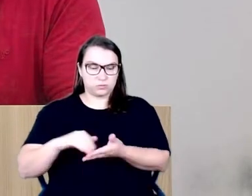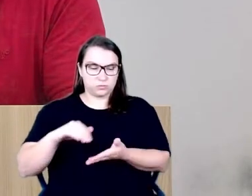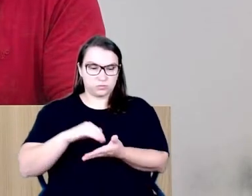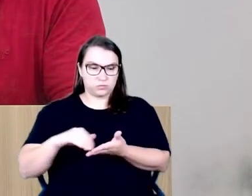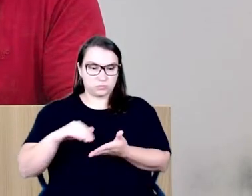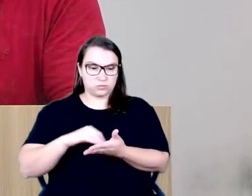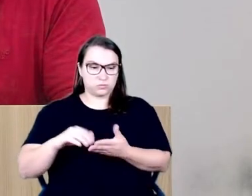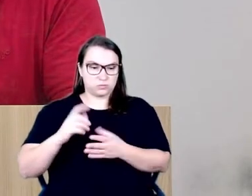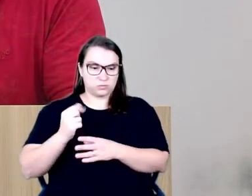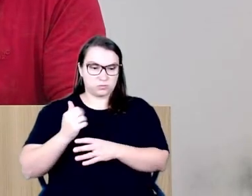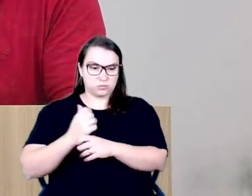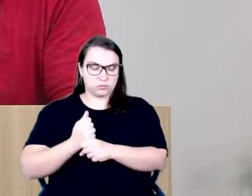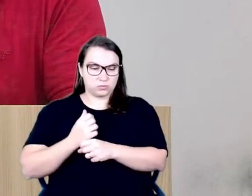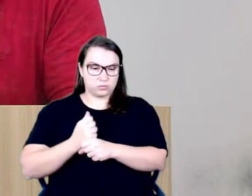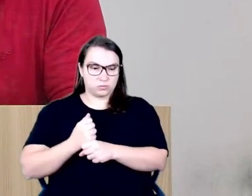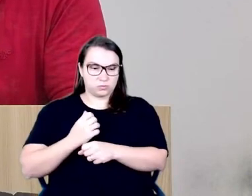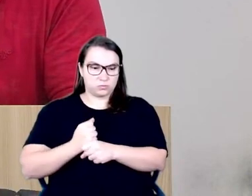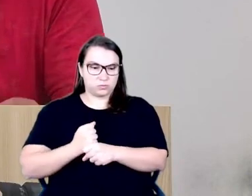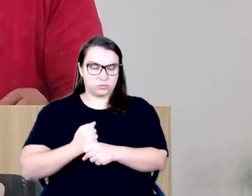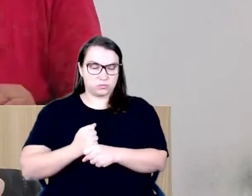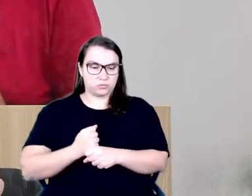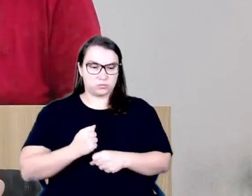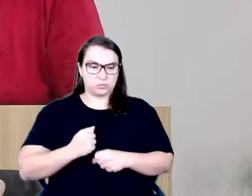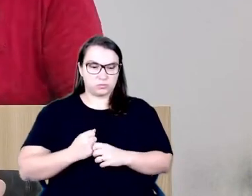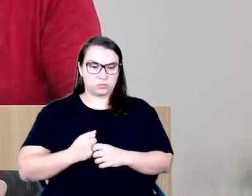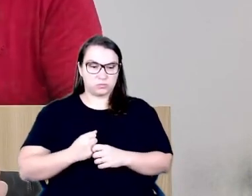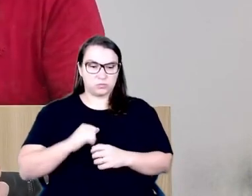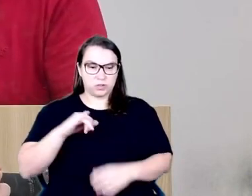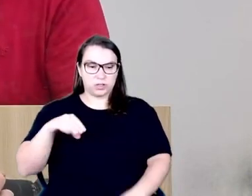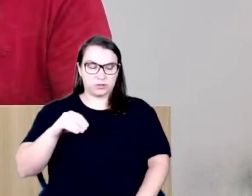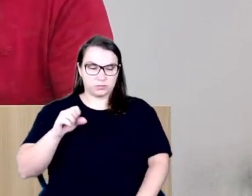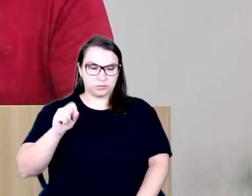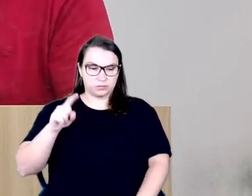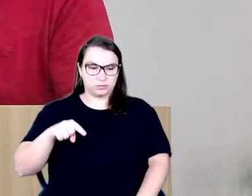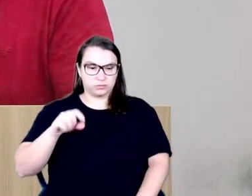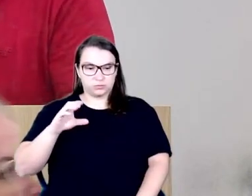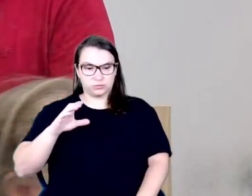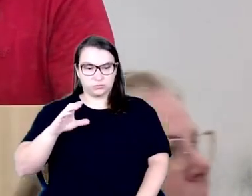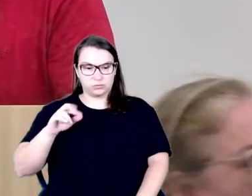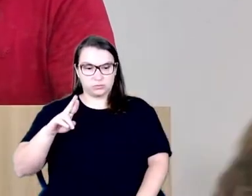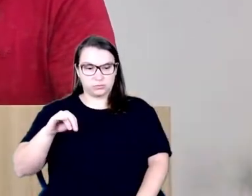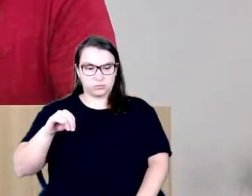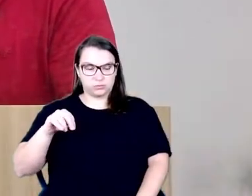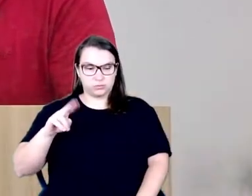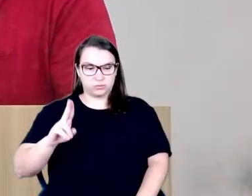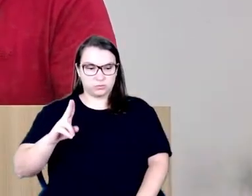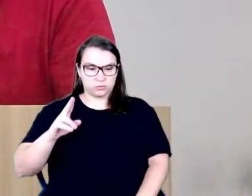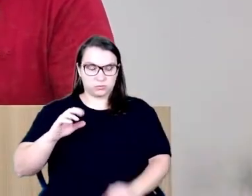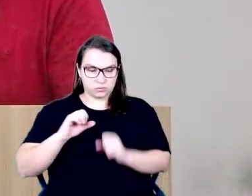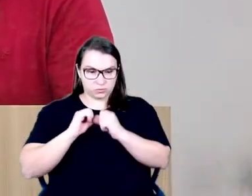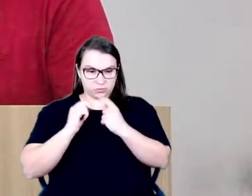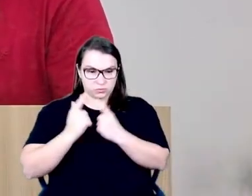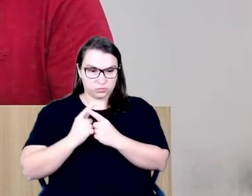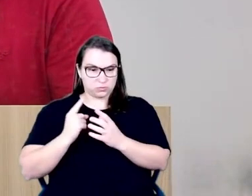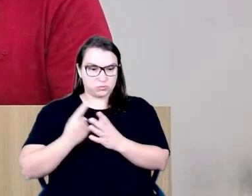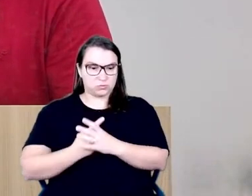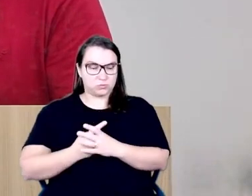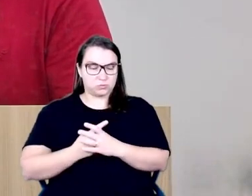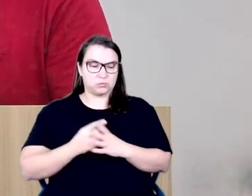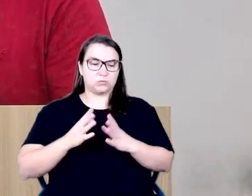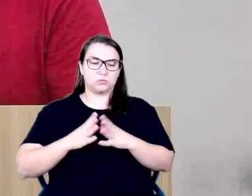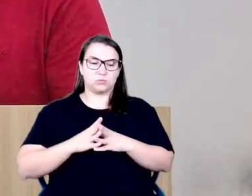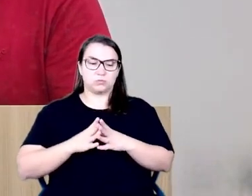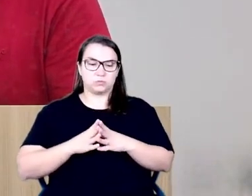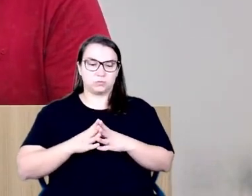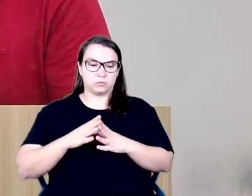Finanças e Plane e planejamento José cineu líder da Câmara de Vereadores membro do diretório